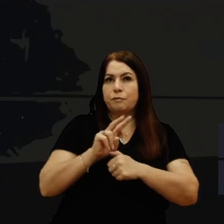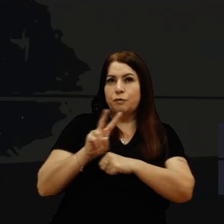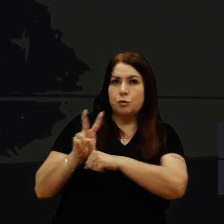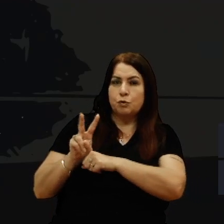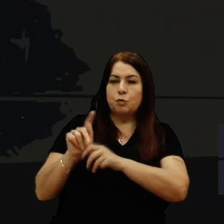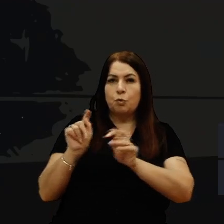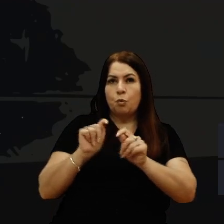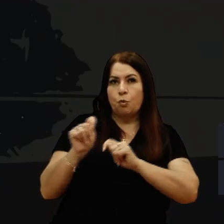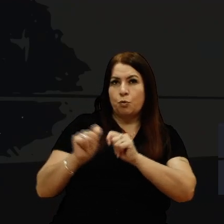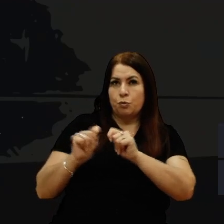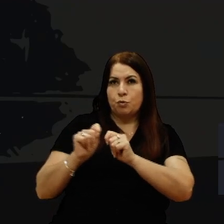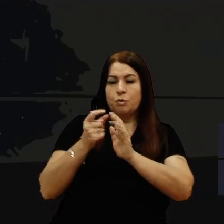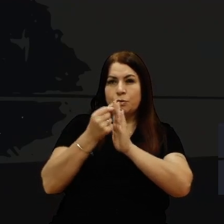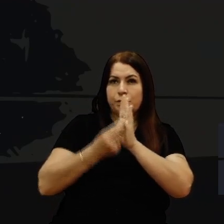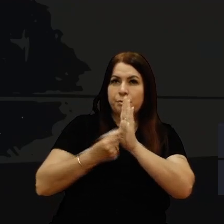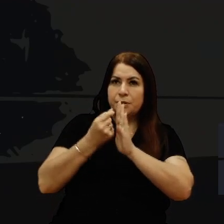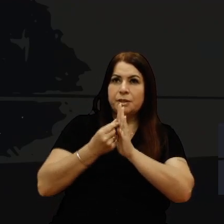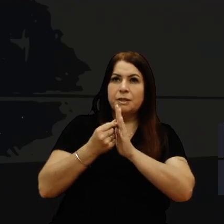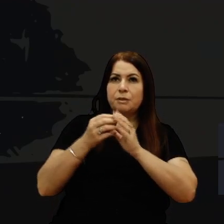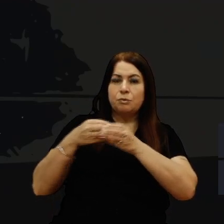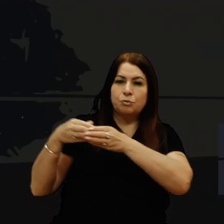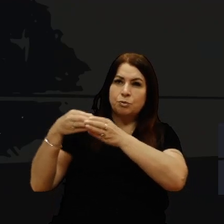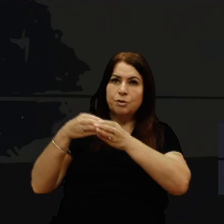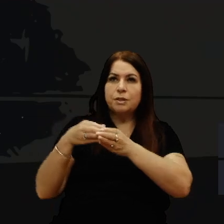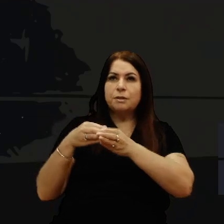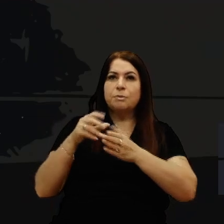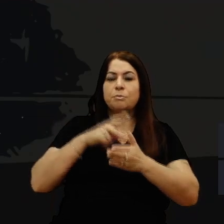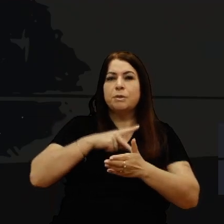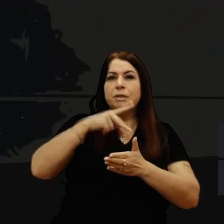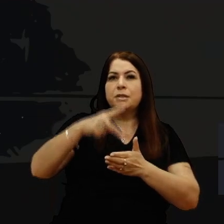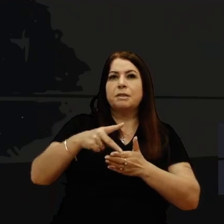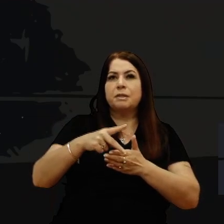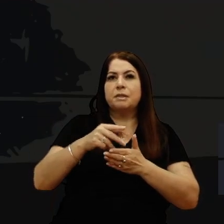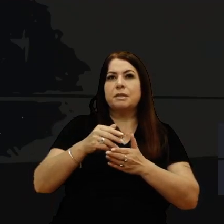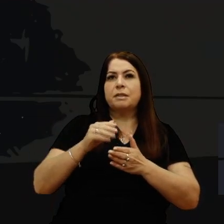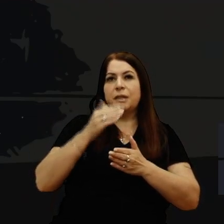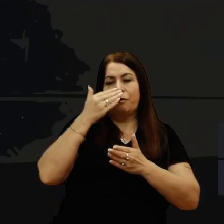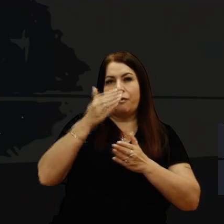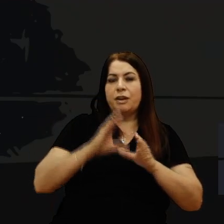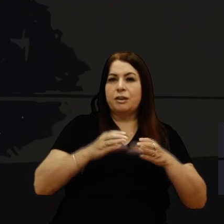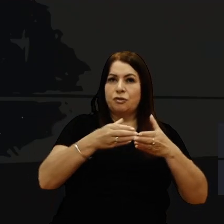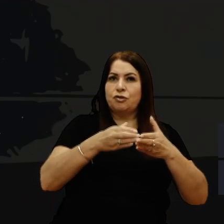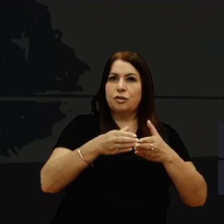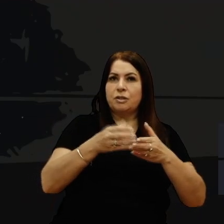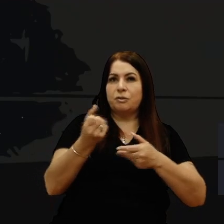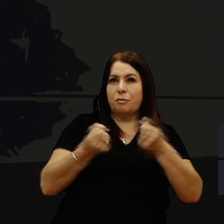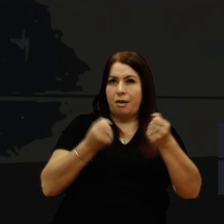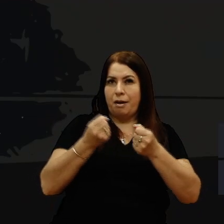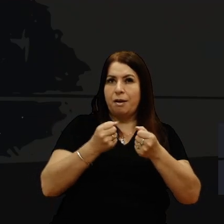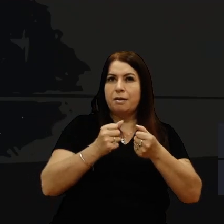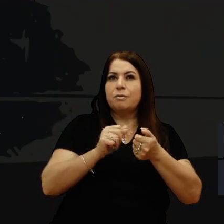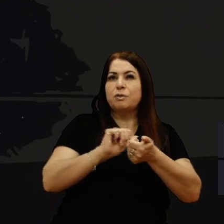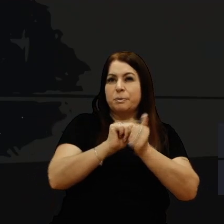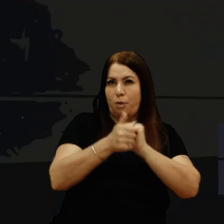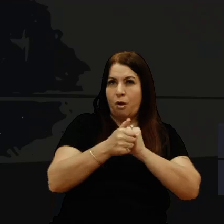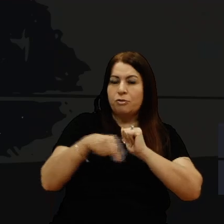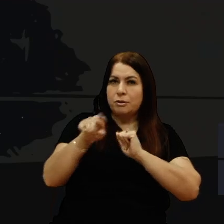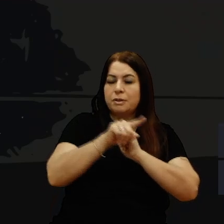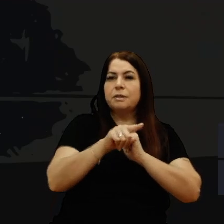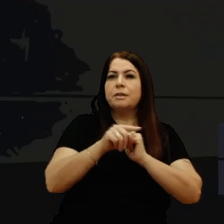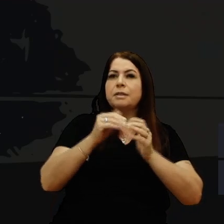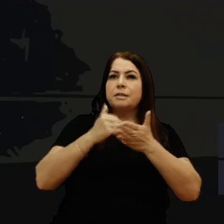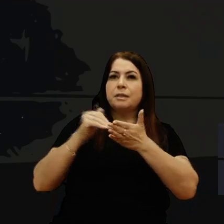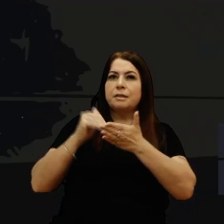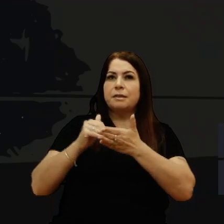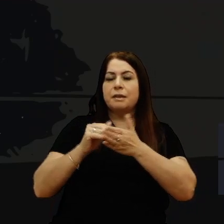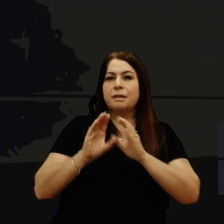Fiscalização, Controle Orçamentário e Turismo, presidente da Frente Parlamentar do Automobilismo e Esporte a Motor, secretário da